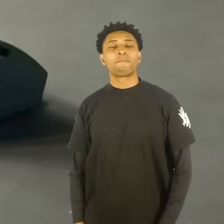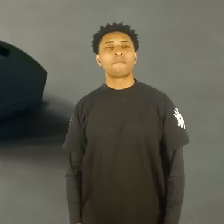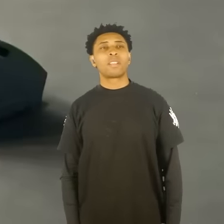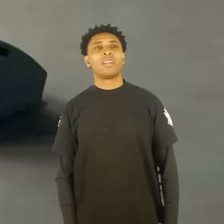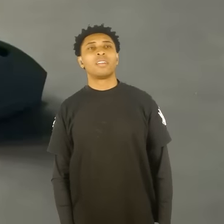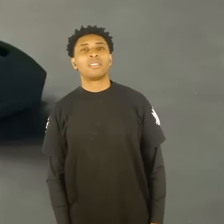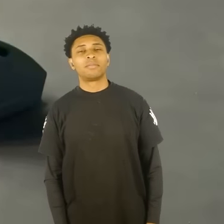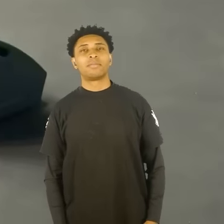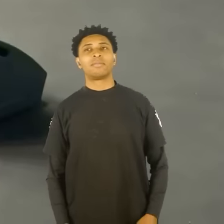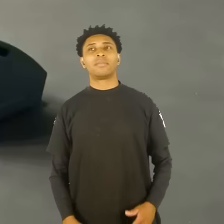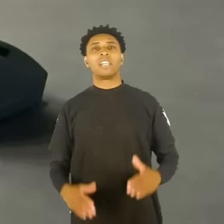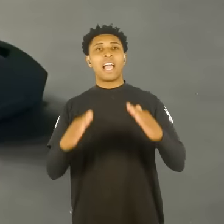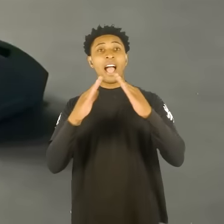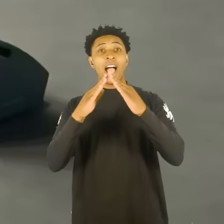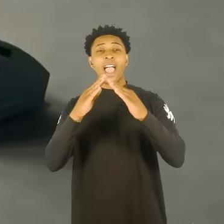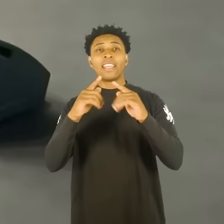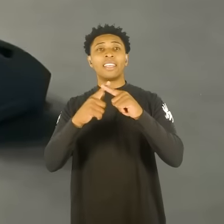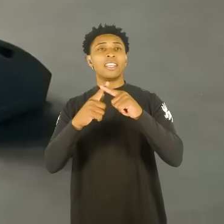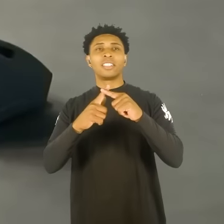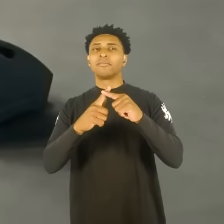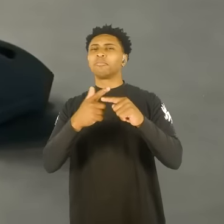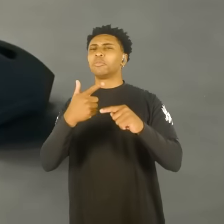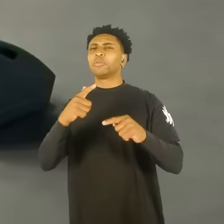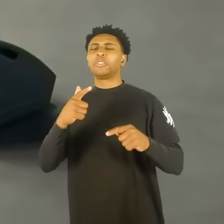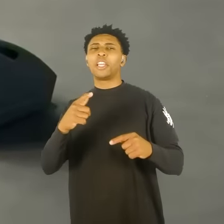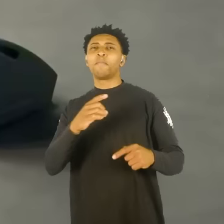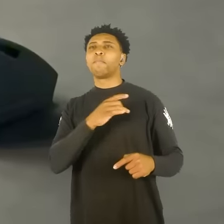que falem da minha casa. A igreja que não se preocupa